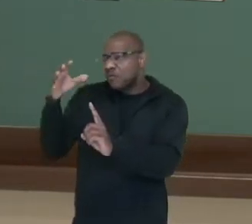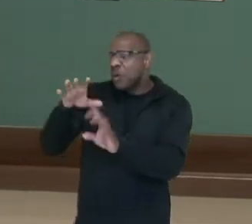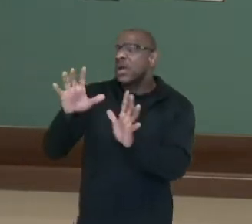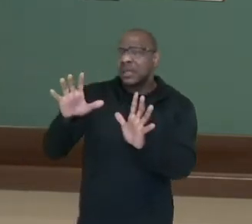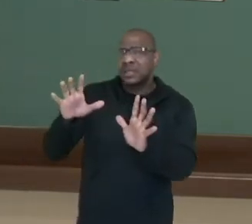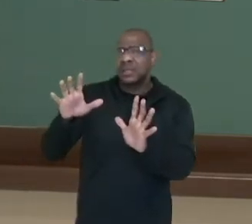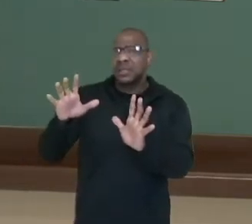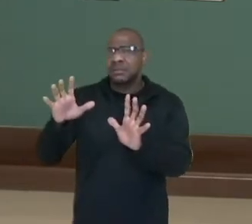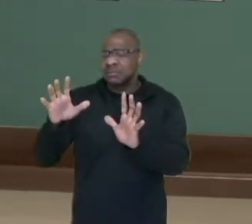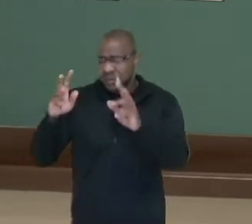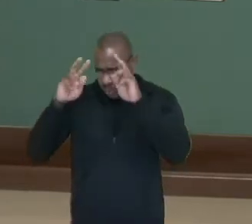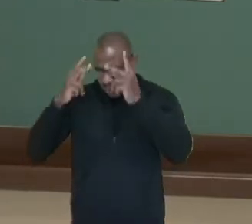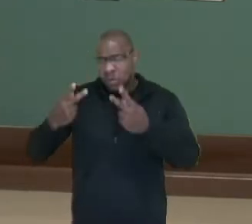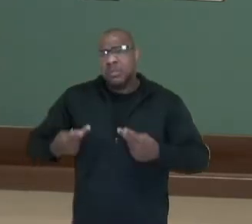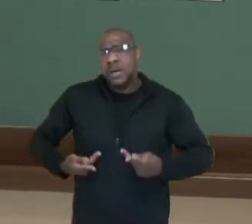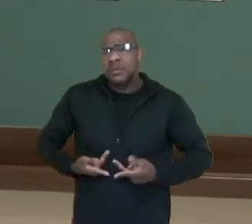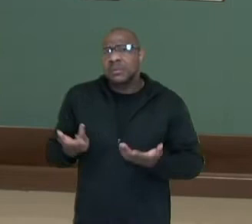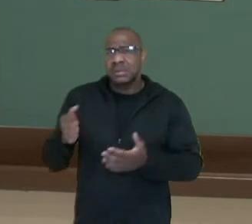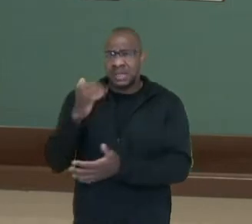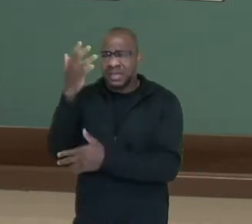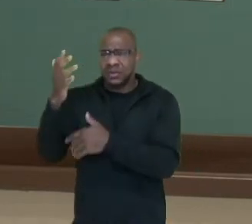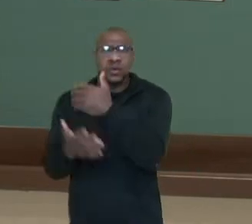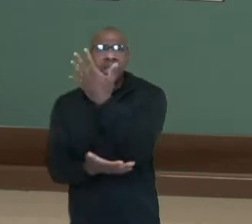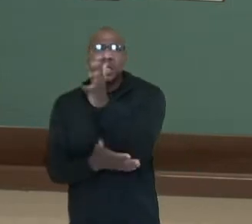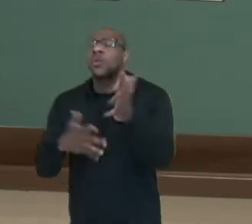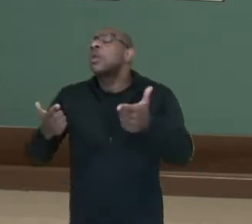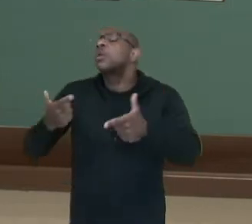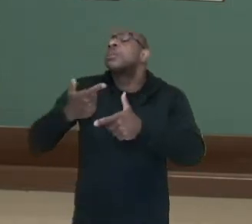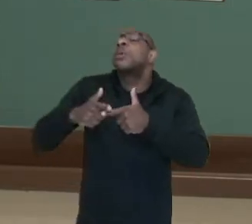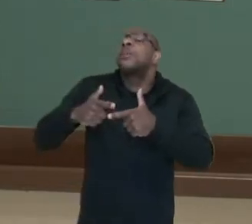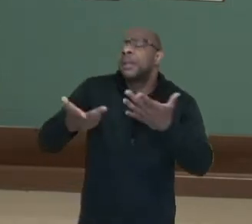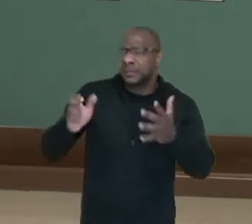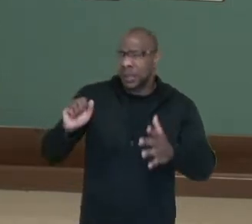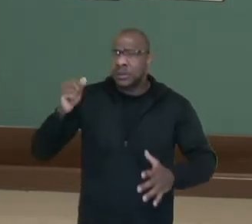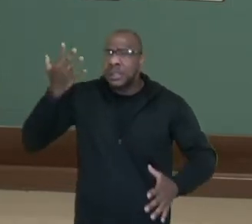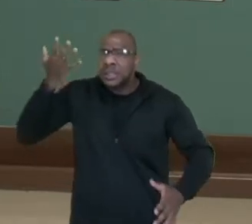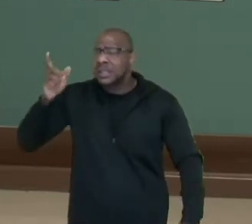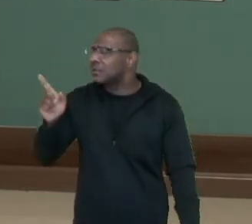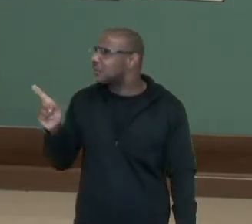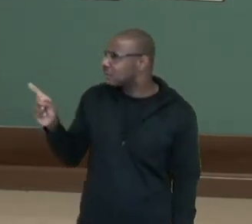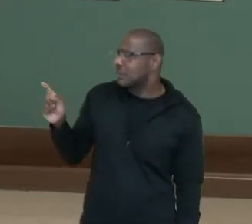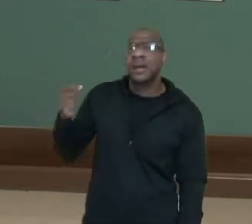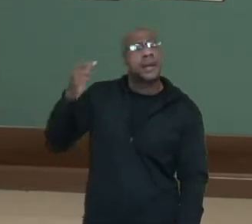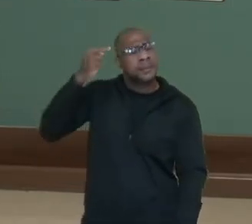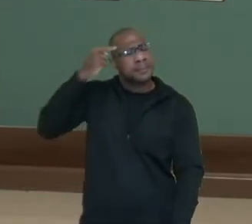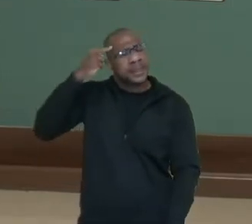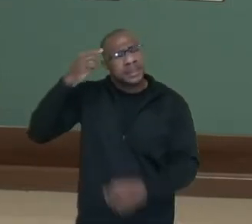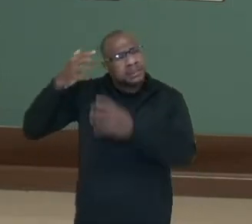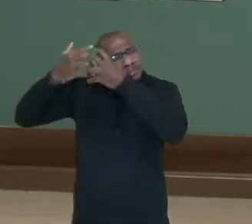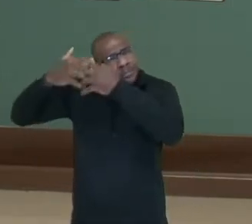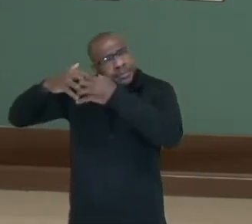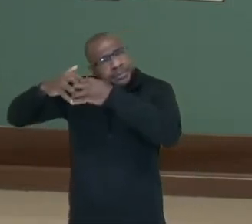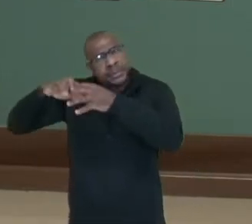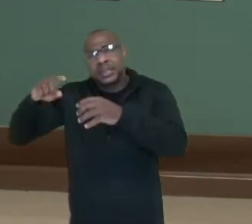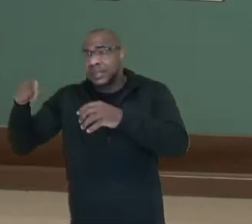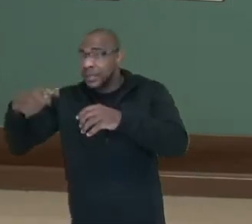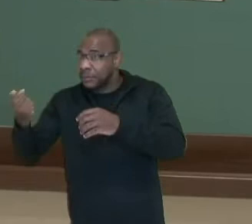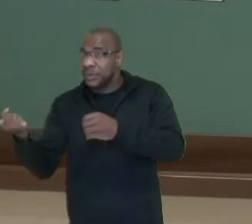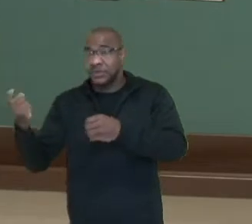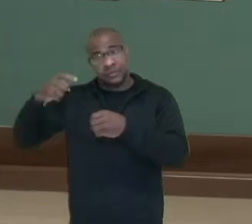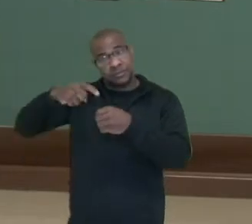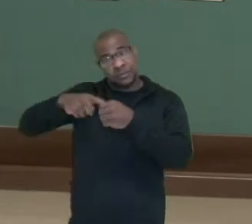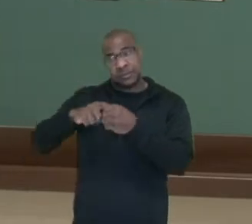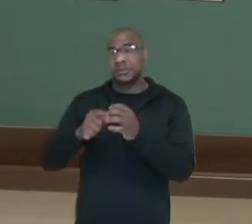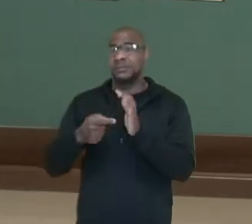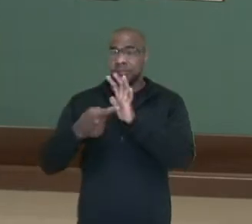humana na natureza? Vou deixar essa imagem aqui para você observar, pensar um pouquinho e eu já volto para dar continuidade até daqui a